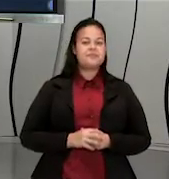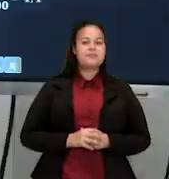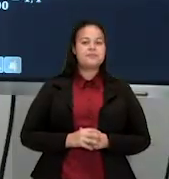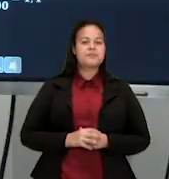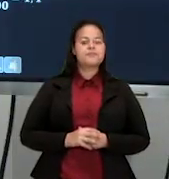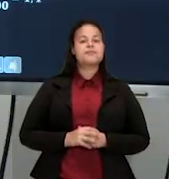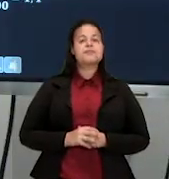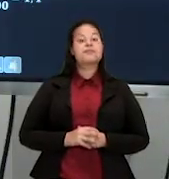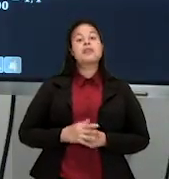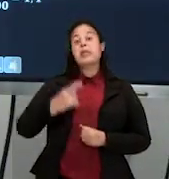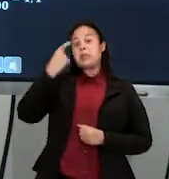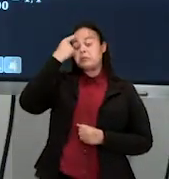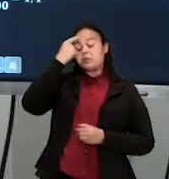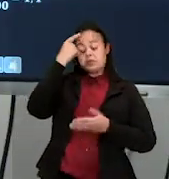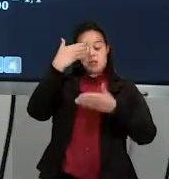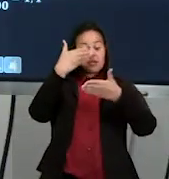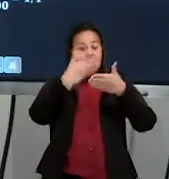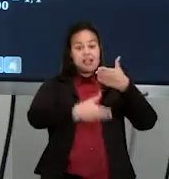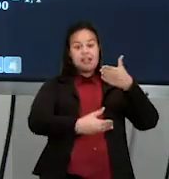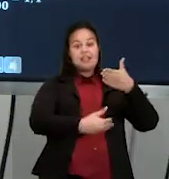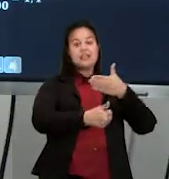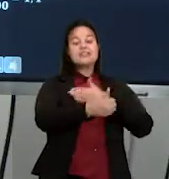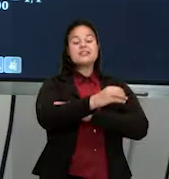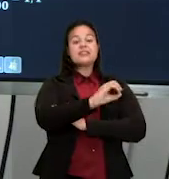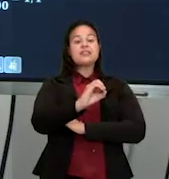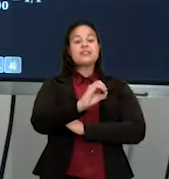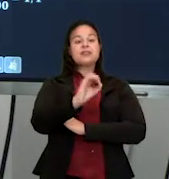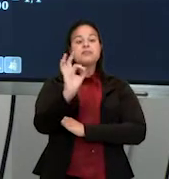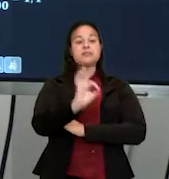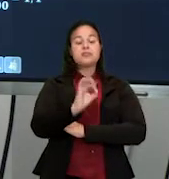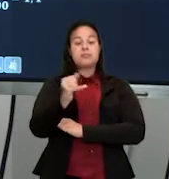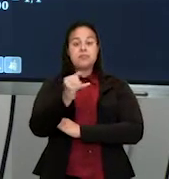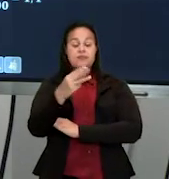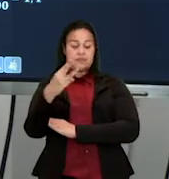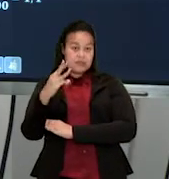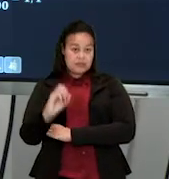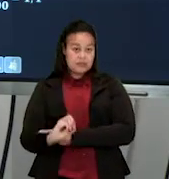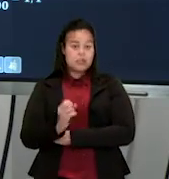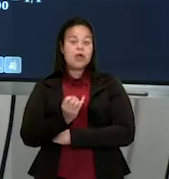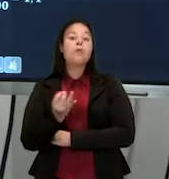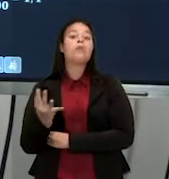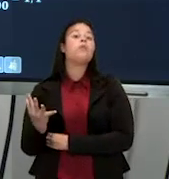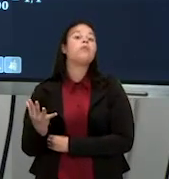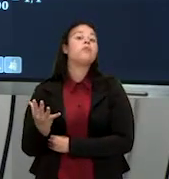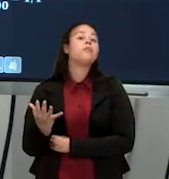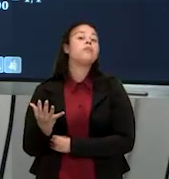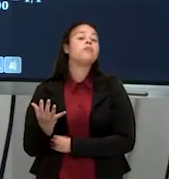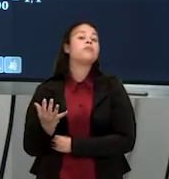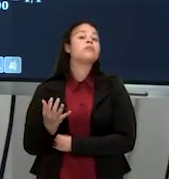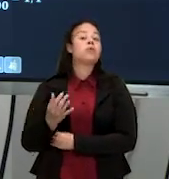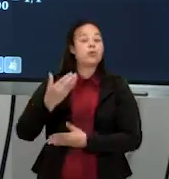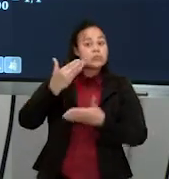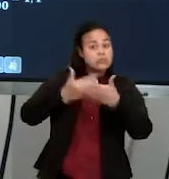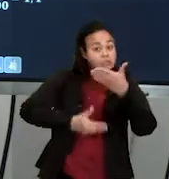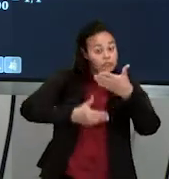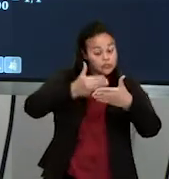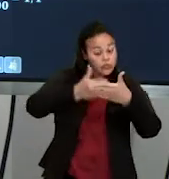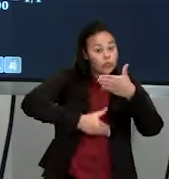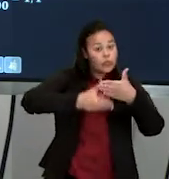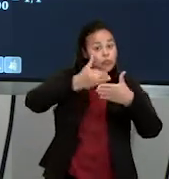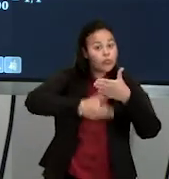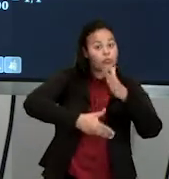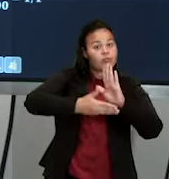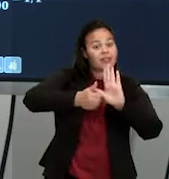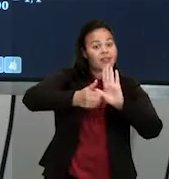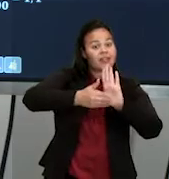Eu vou pensar primeiro no desconto. 100% menos 30. 100% menos 30, que é o desconto, eu estou descontando, eu estou